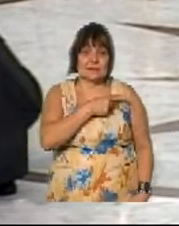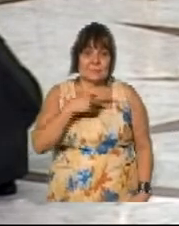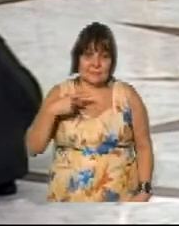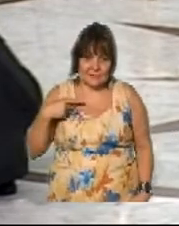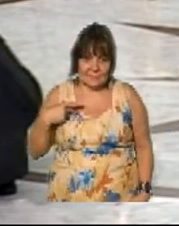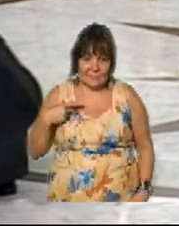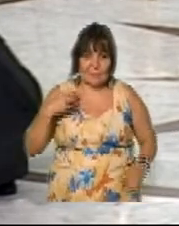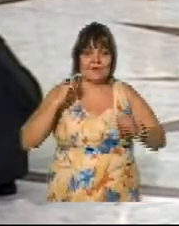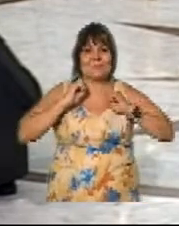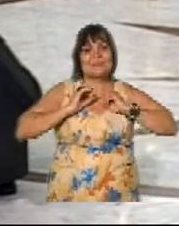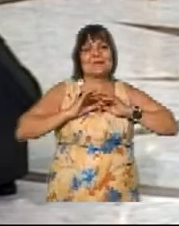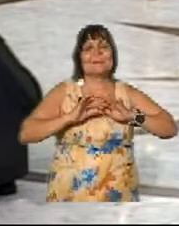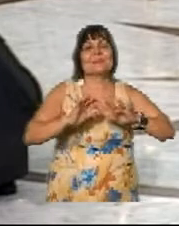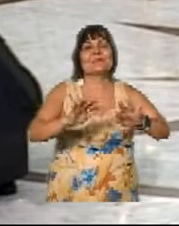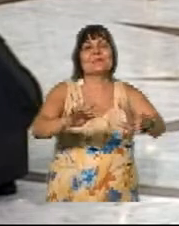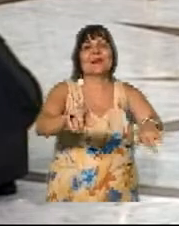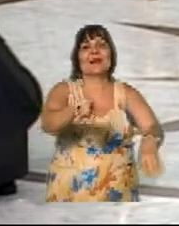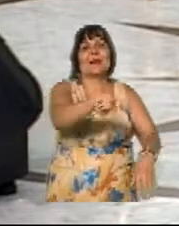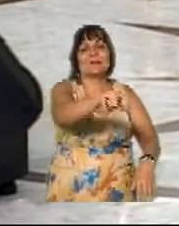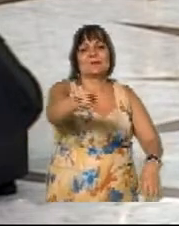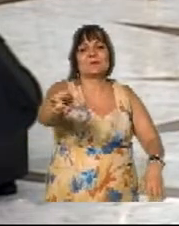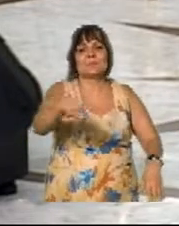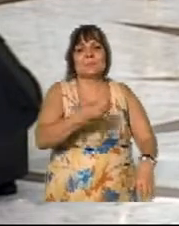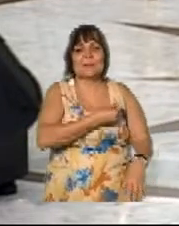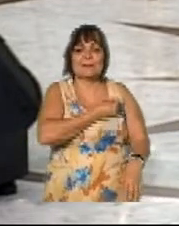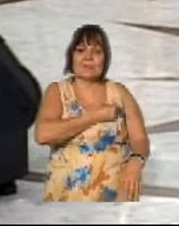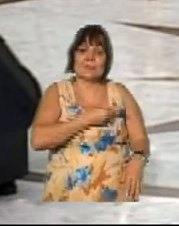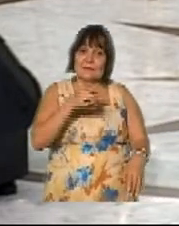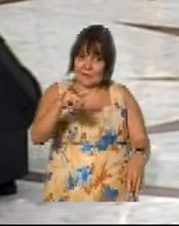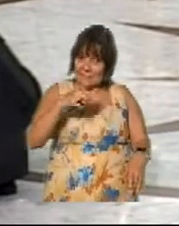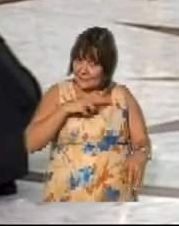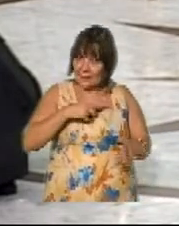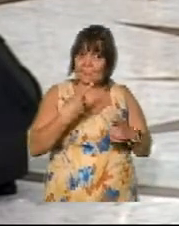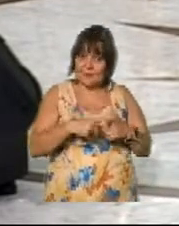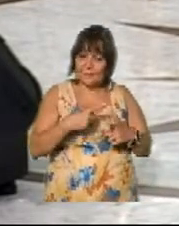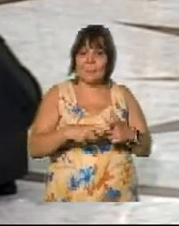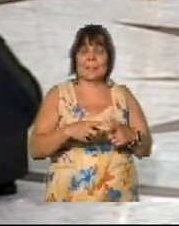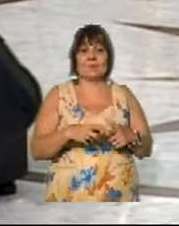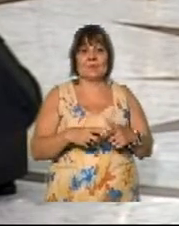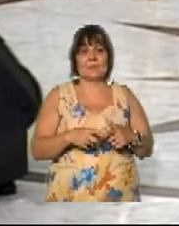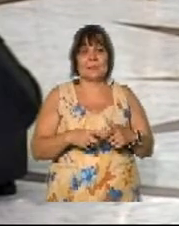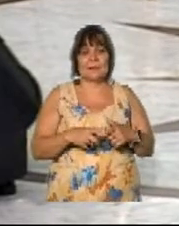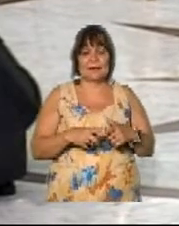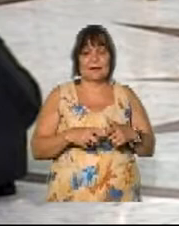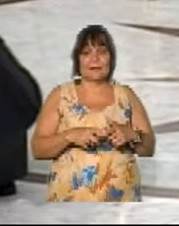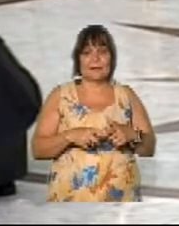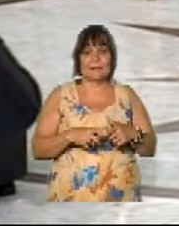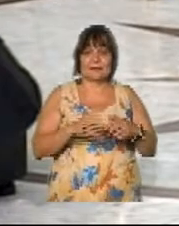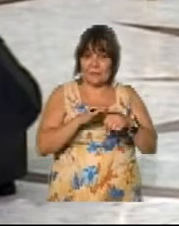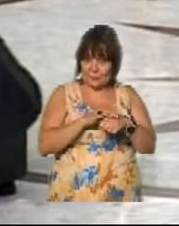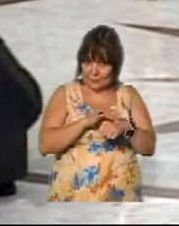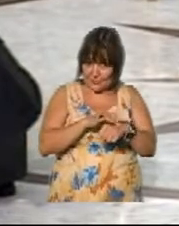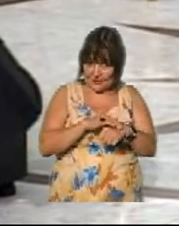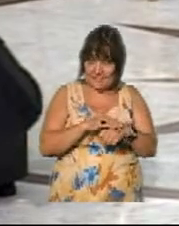vamos abençoar a tua vida. Você tem um problema, tem um drama, tem uma doença. Na casa